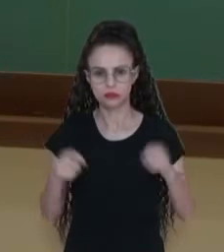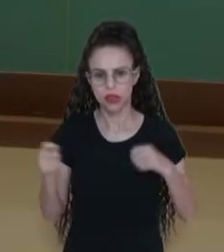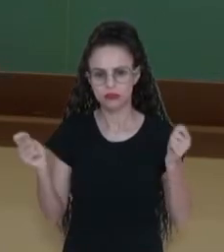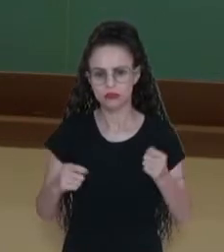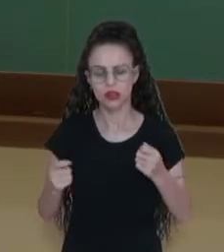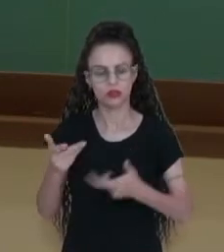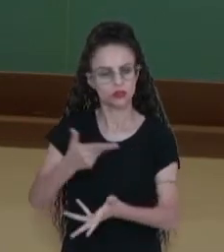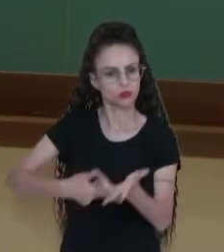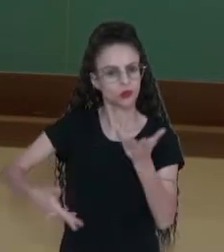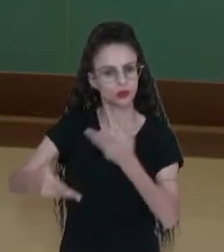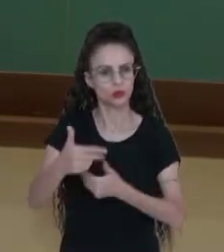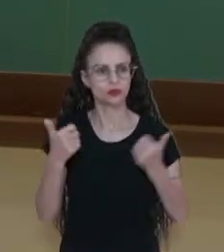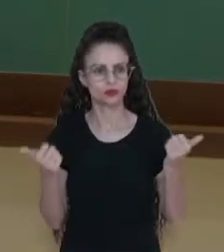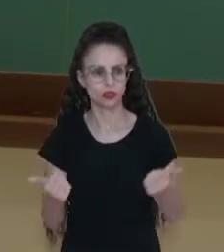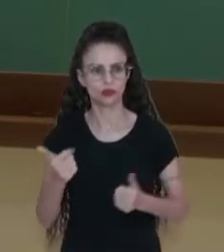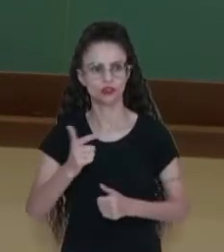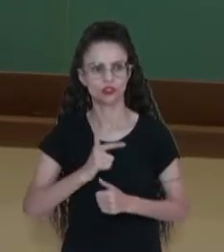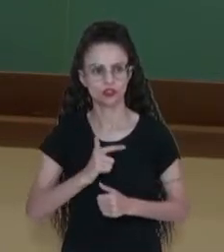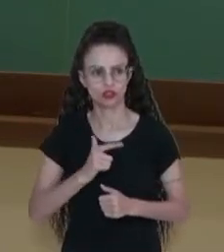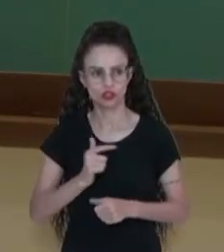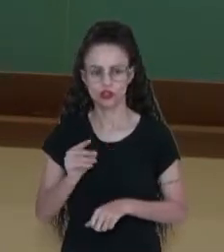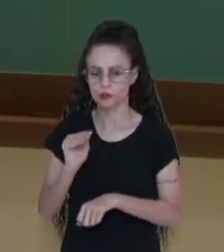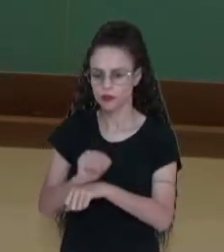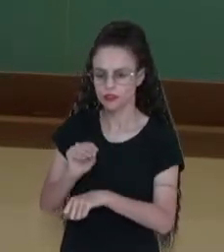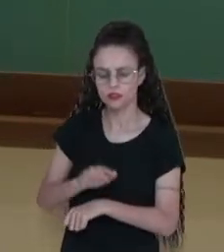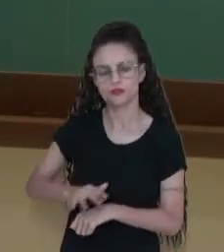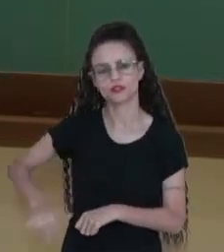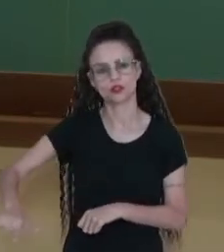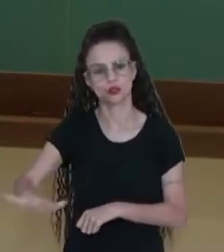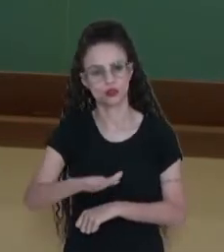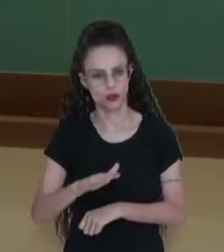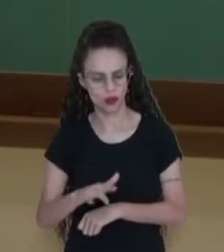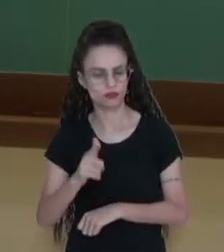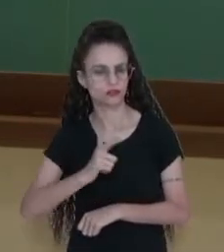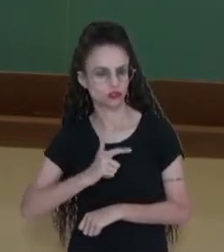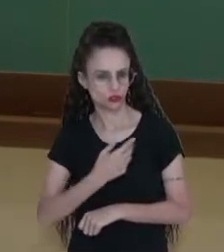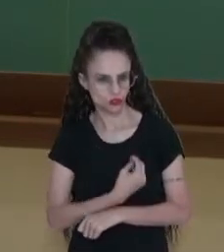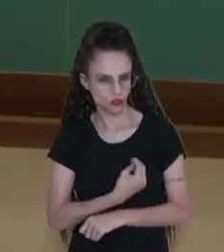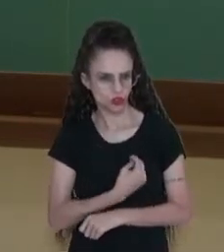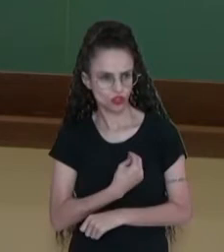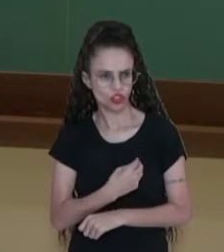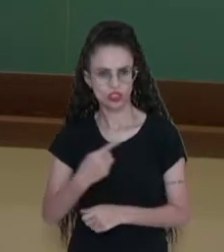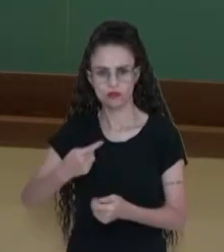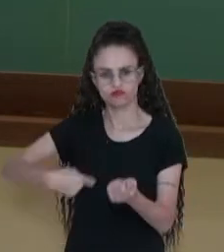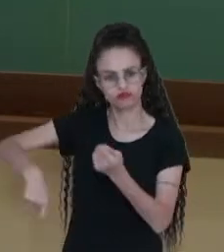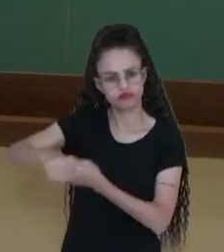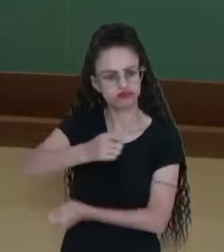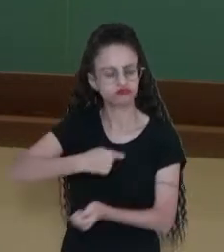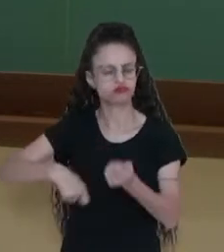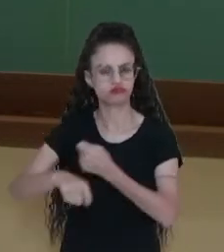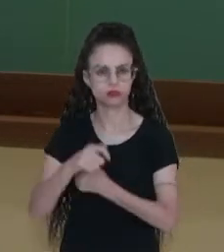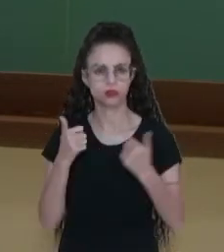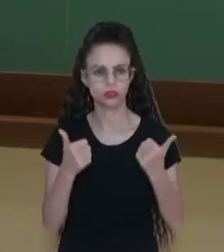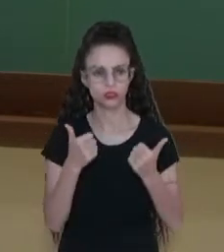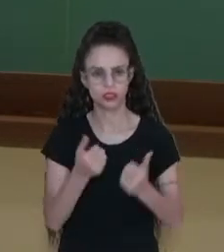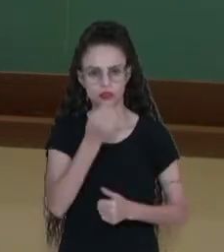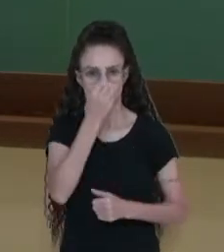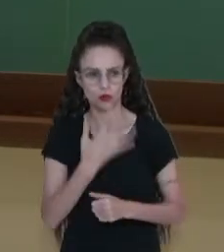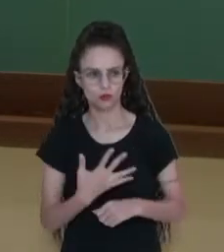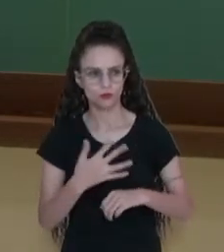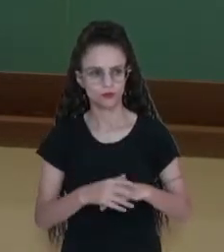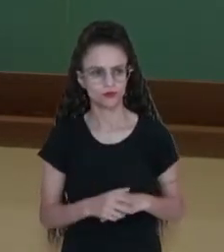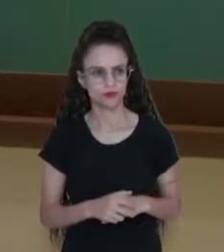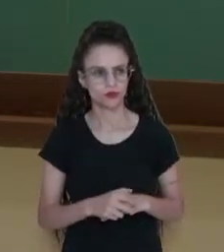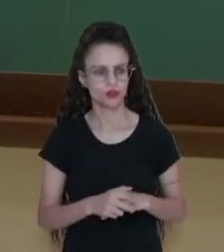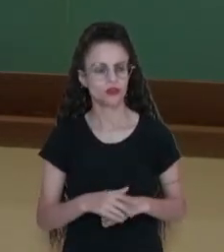sem buracos. Então eles tinham uma preservação desses locais para que existisse uma rotatividade maior, um giro maior de pessoas. Então